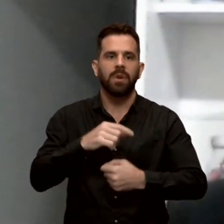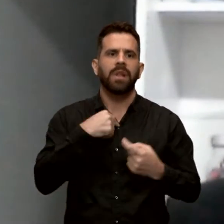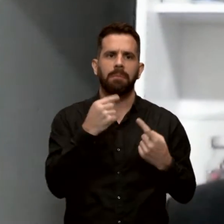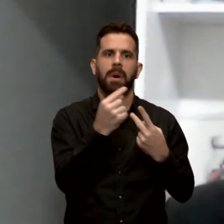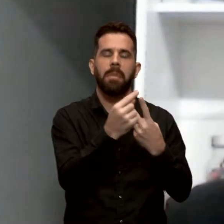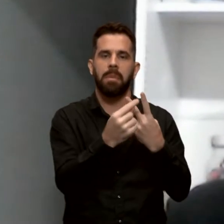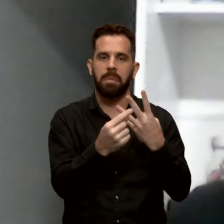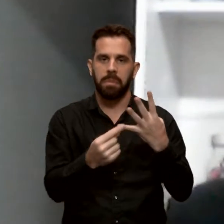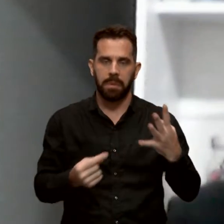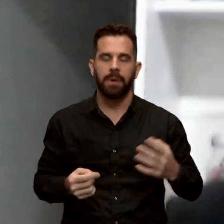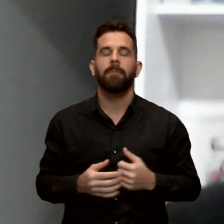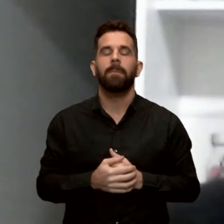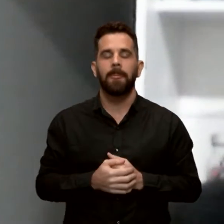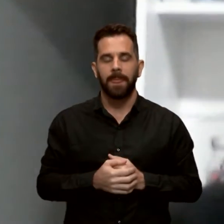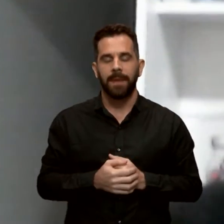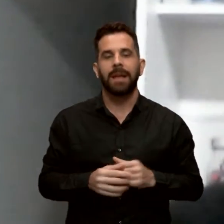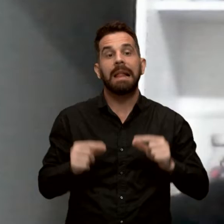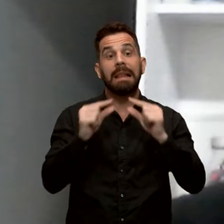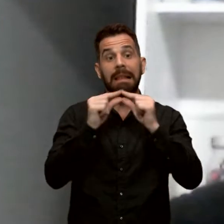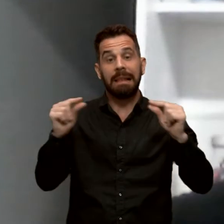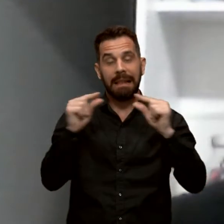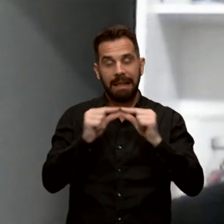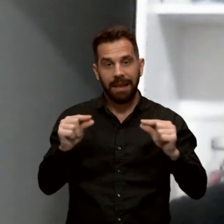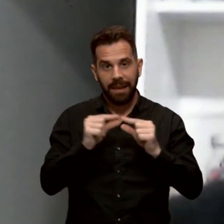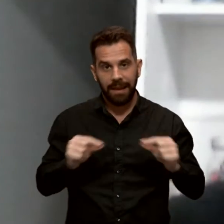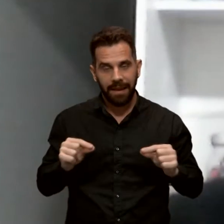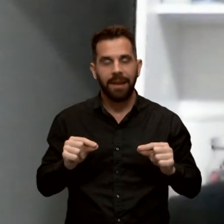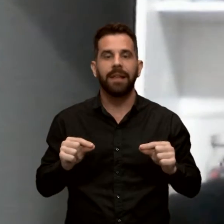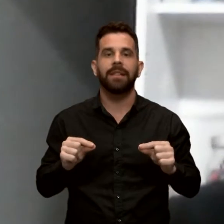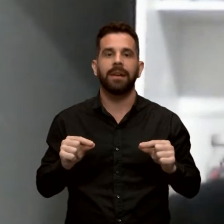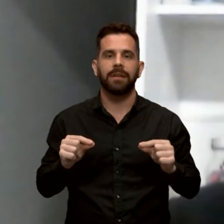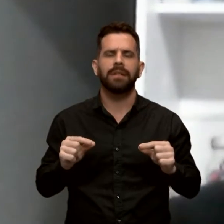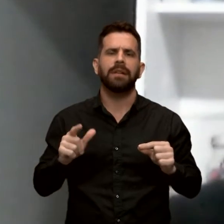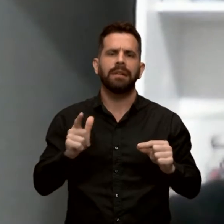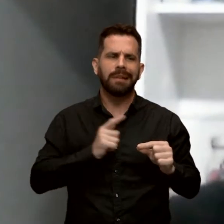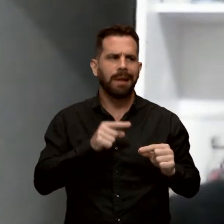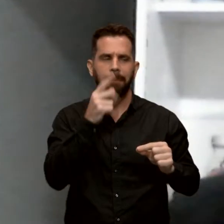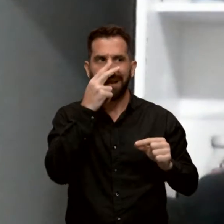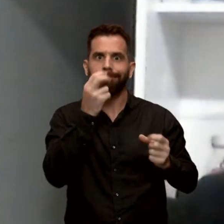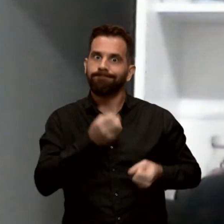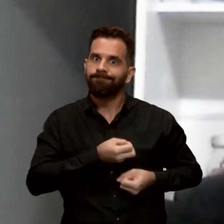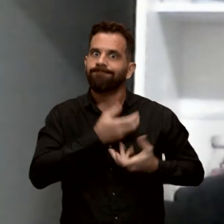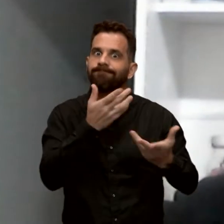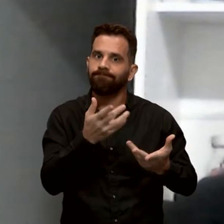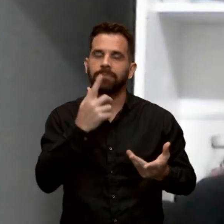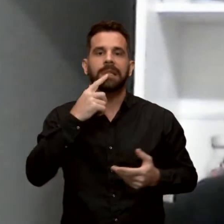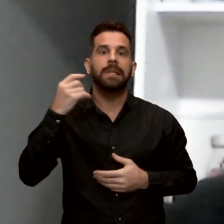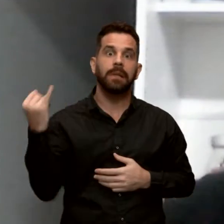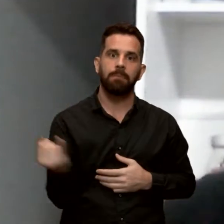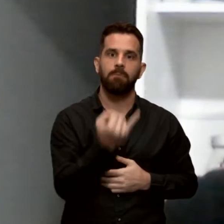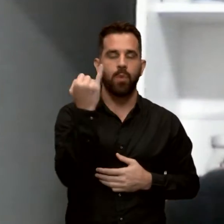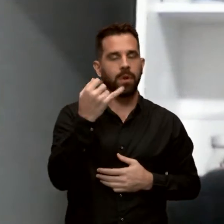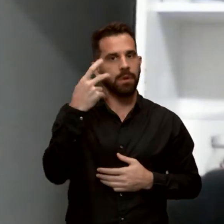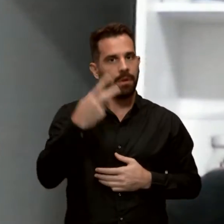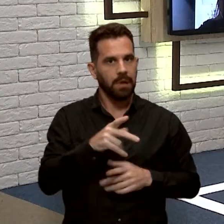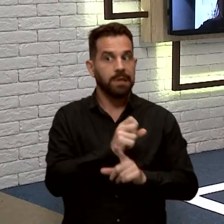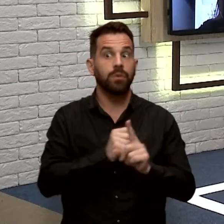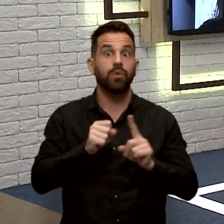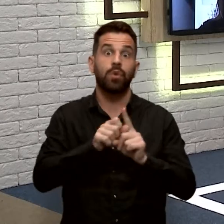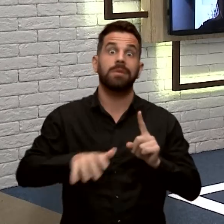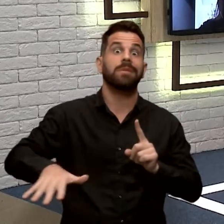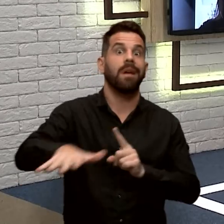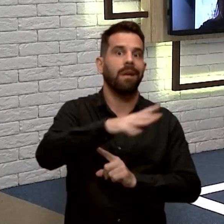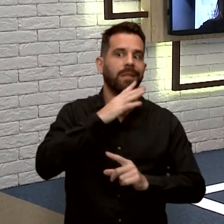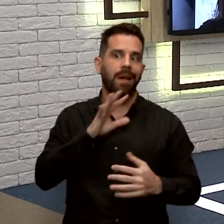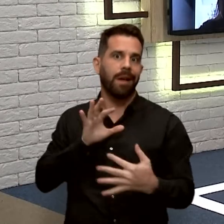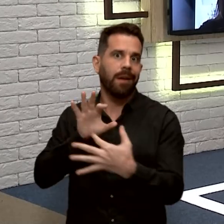letras, elas trazem em sua tônica esses temas que são tão pertinentes para a sociedade. Perfeito.